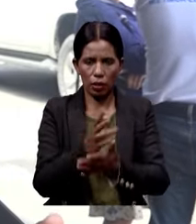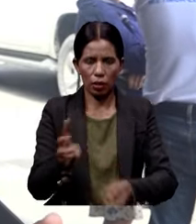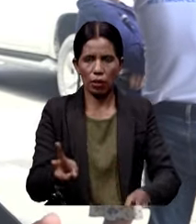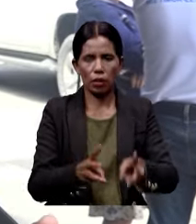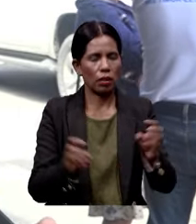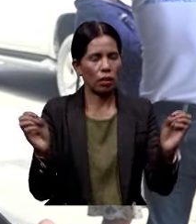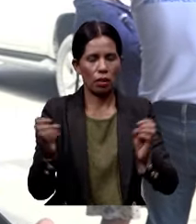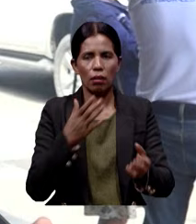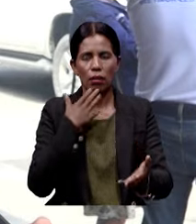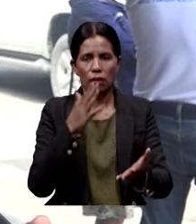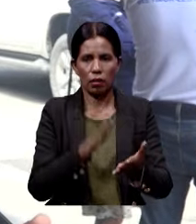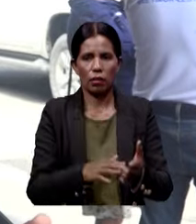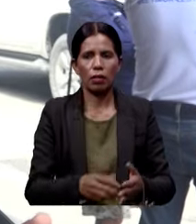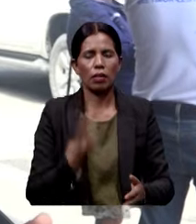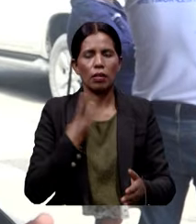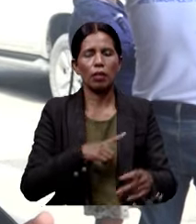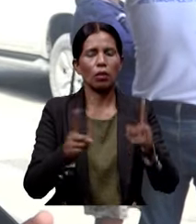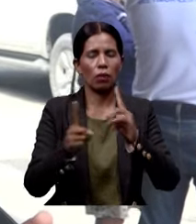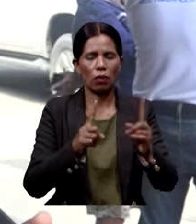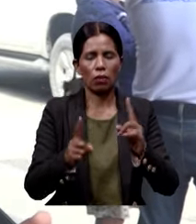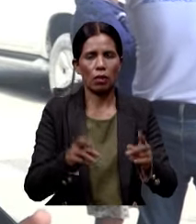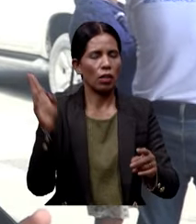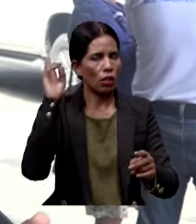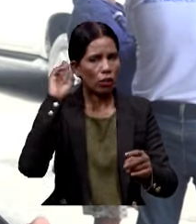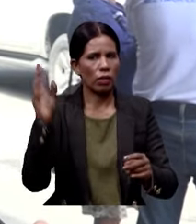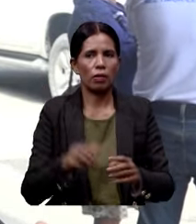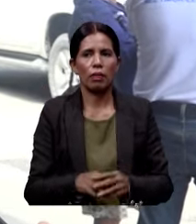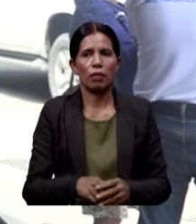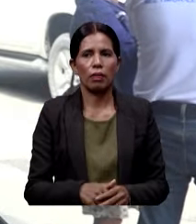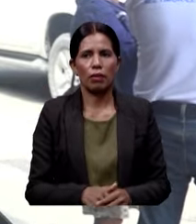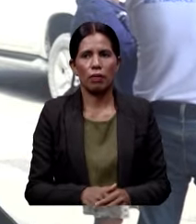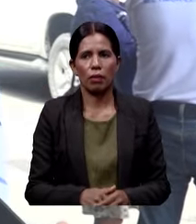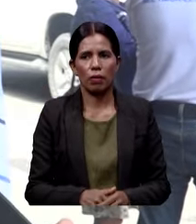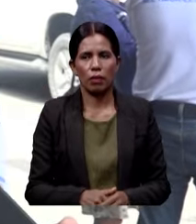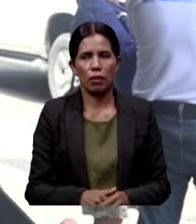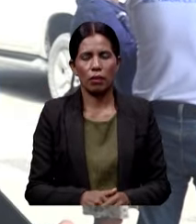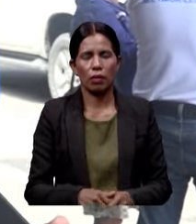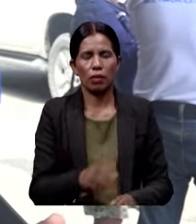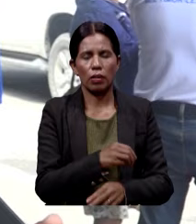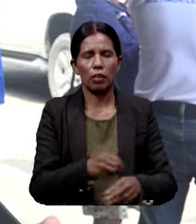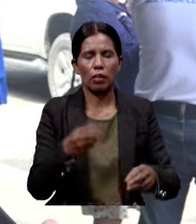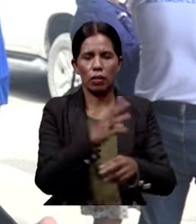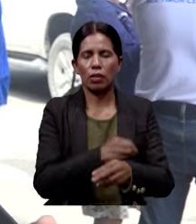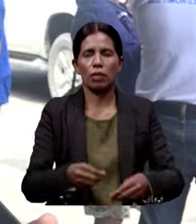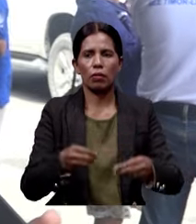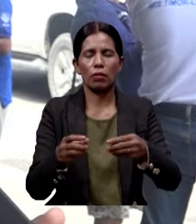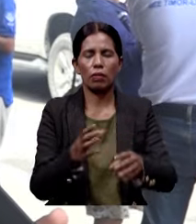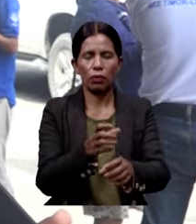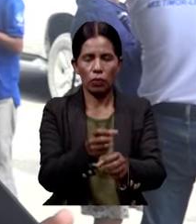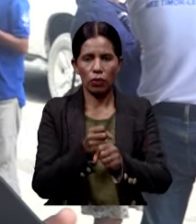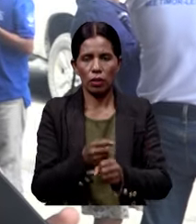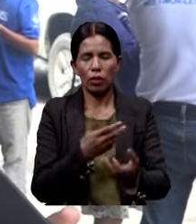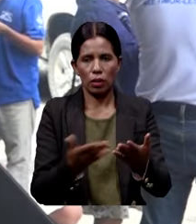nela dundia. Se ita kulia la rona, nia. Nini mo risiko mo kita ita tayong foto sa sansar